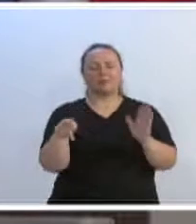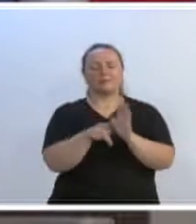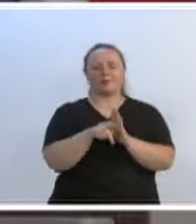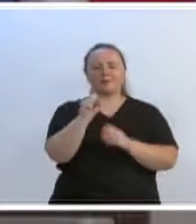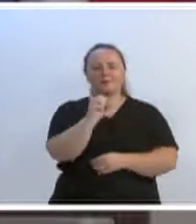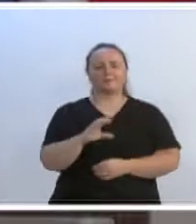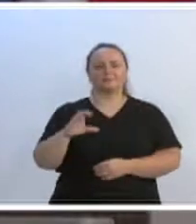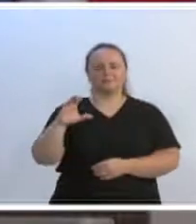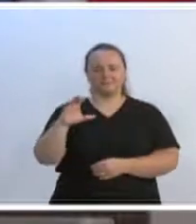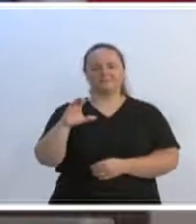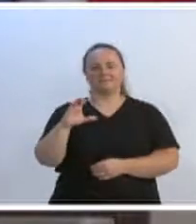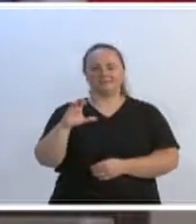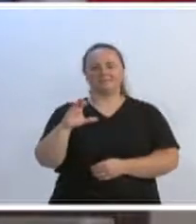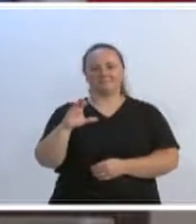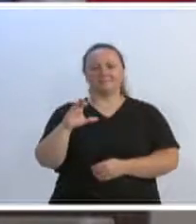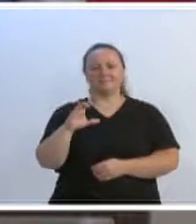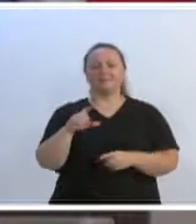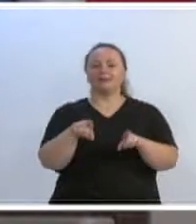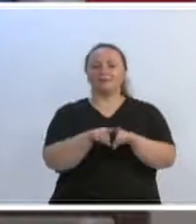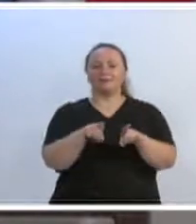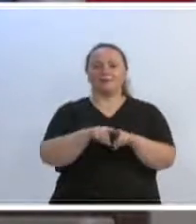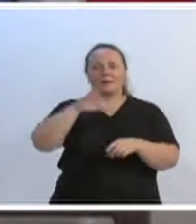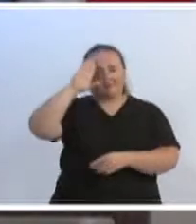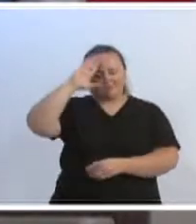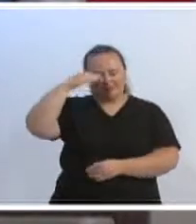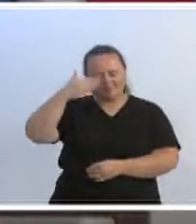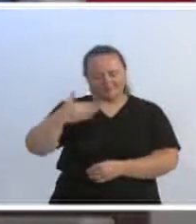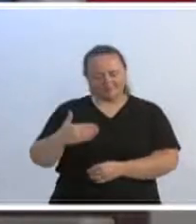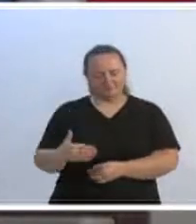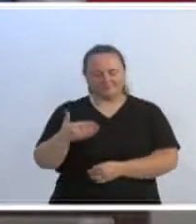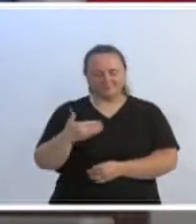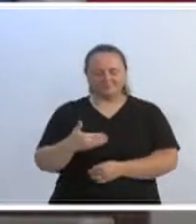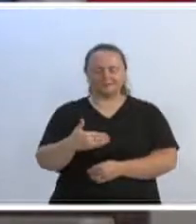seja, facilitar o acesso, dar maior